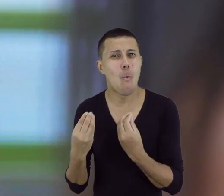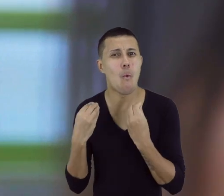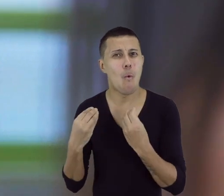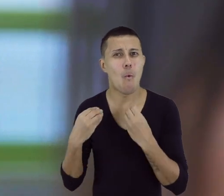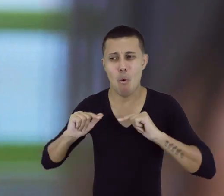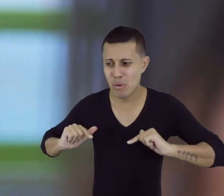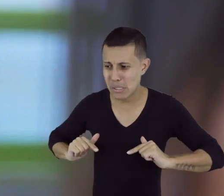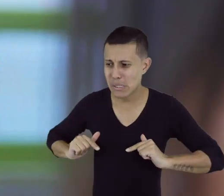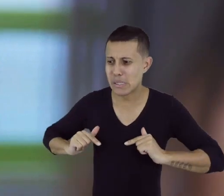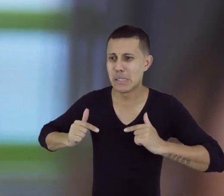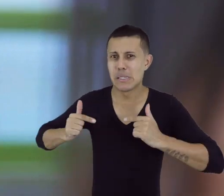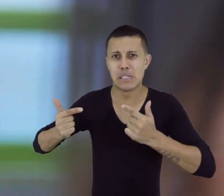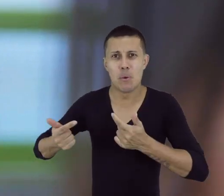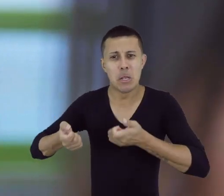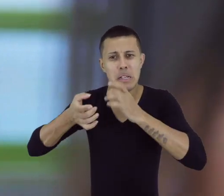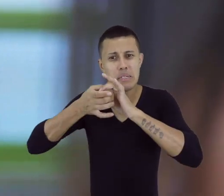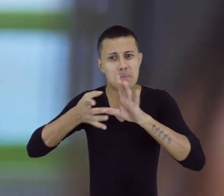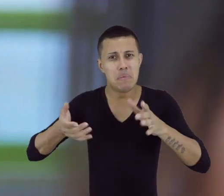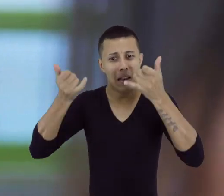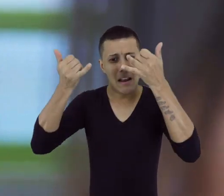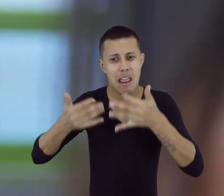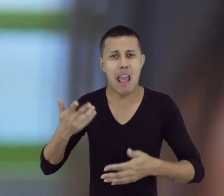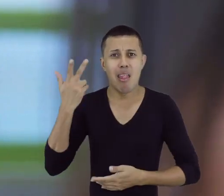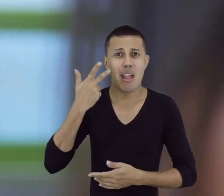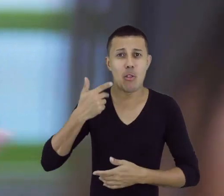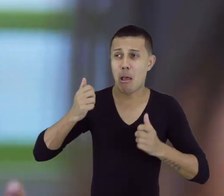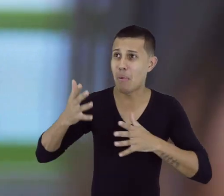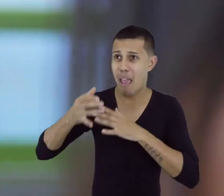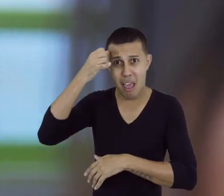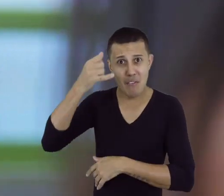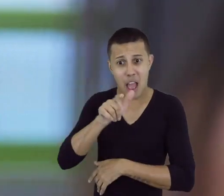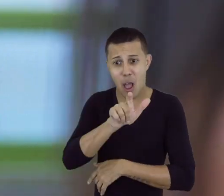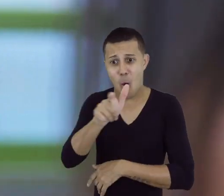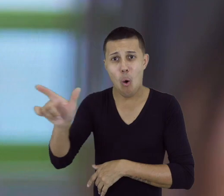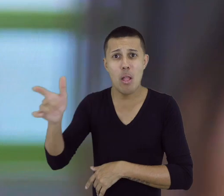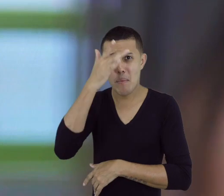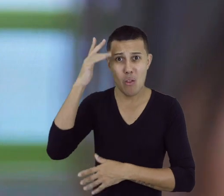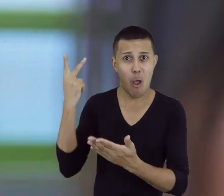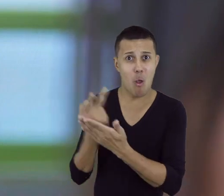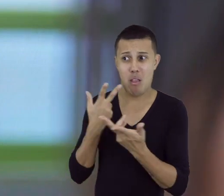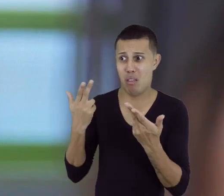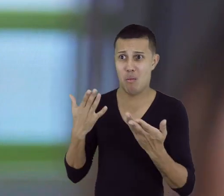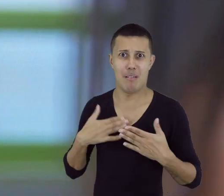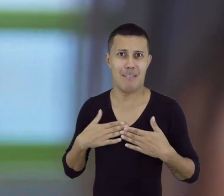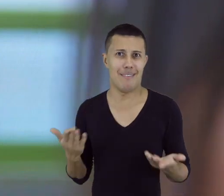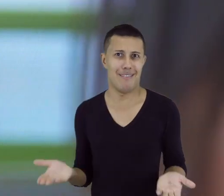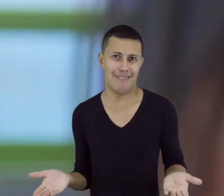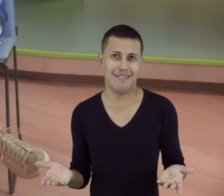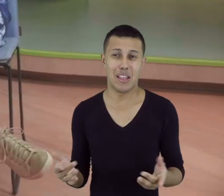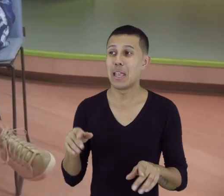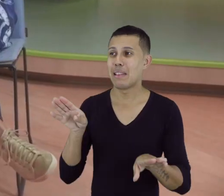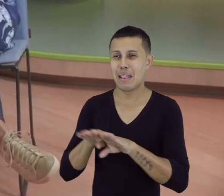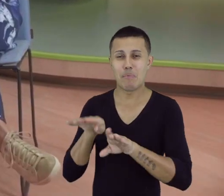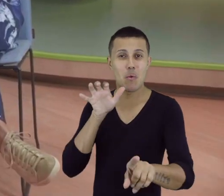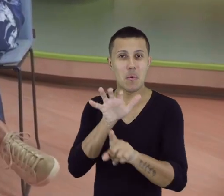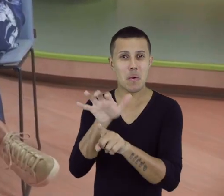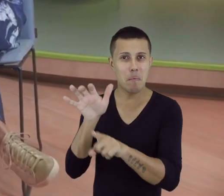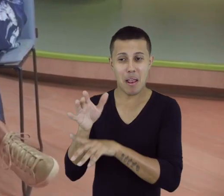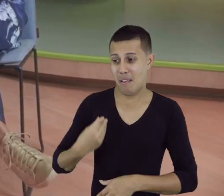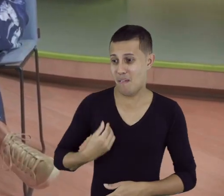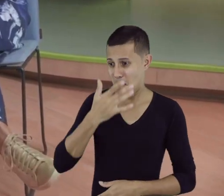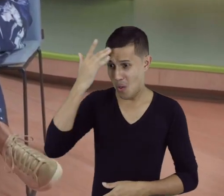essa batalha, como é que a gente fala mais abertamente disso para permitir que não aconteçam com outras pessoas? E o quanto que isso impacta